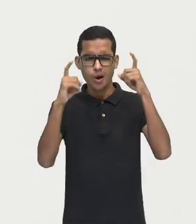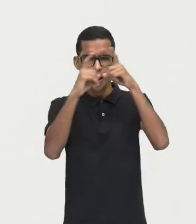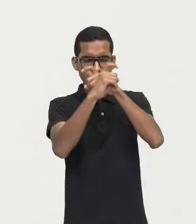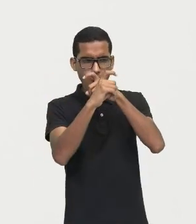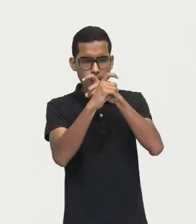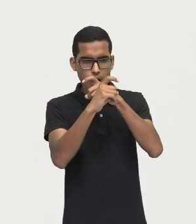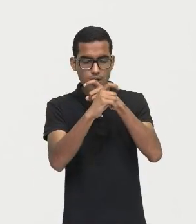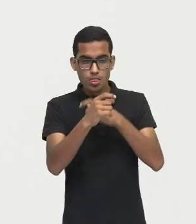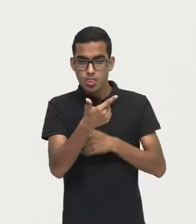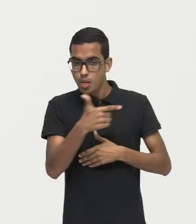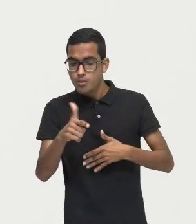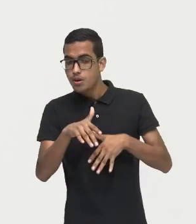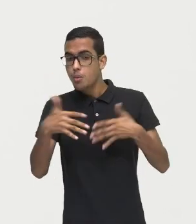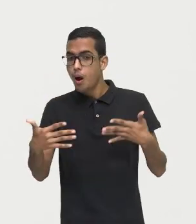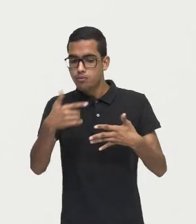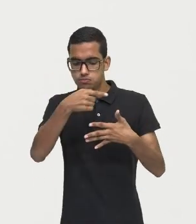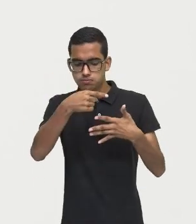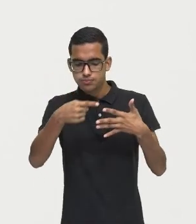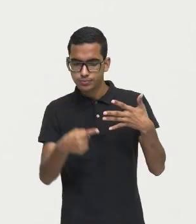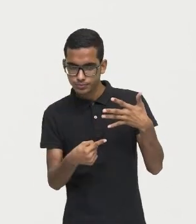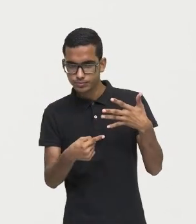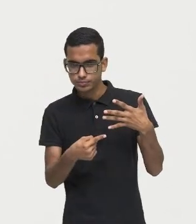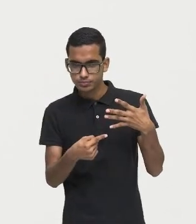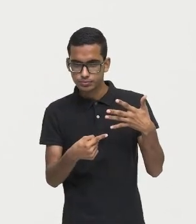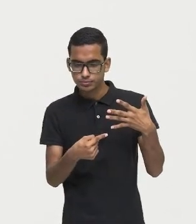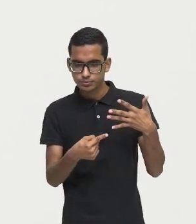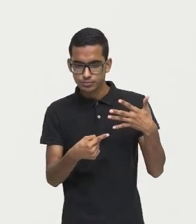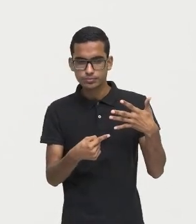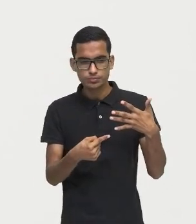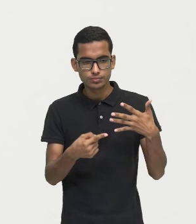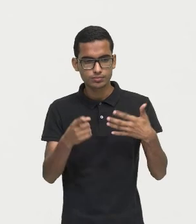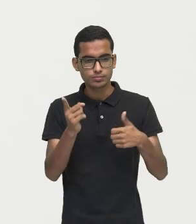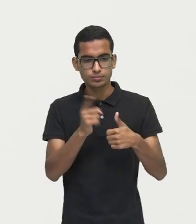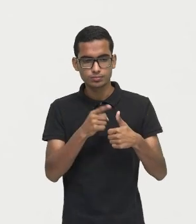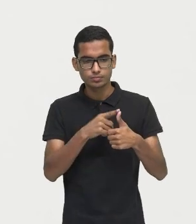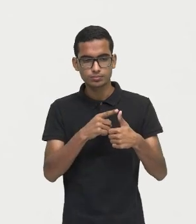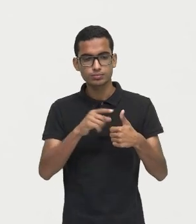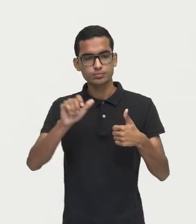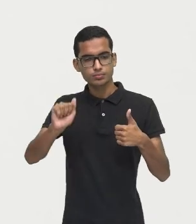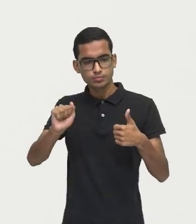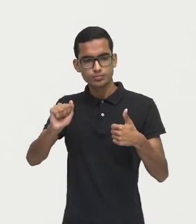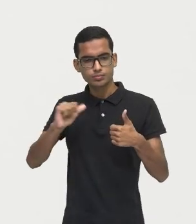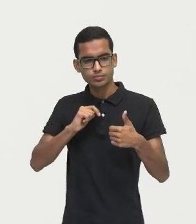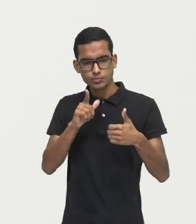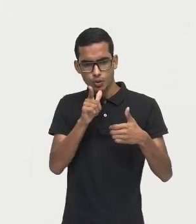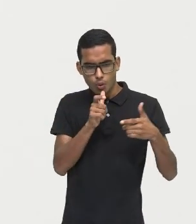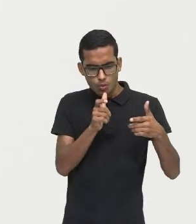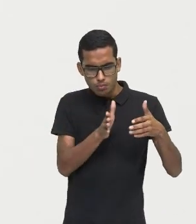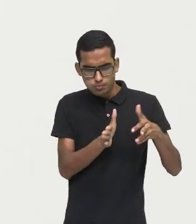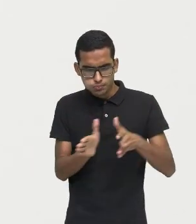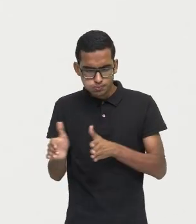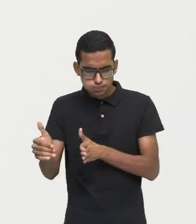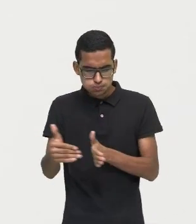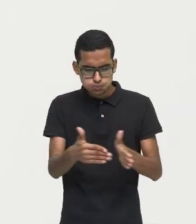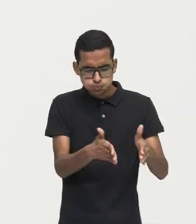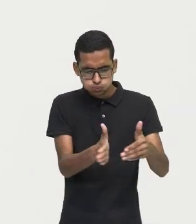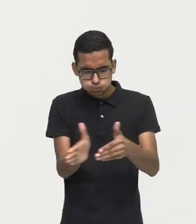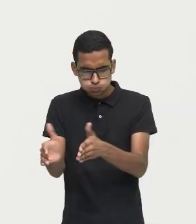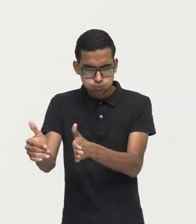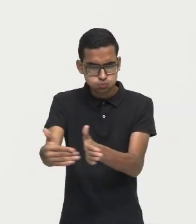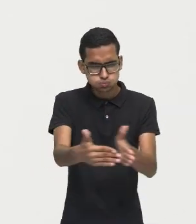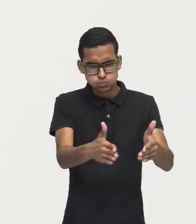se inclui, letra A, o traçado sinuoso dos rios, que aumenta o tempo